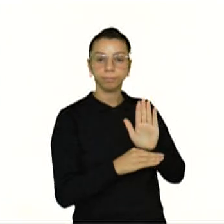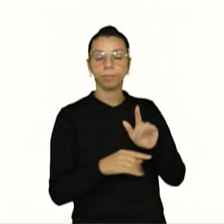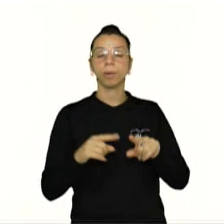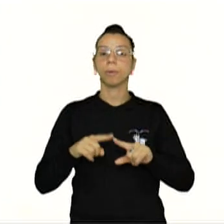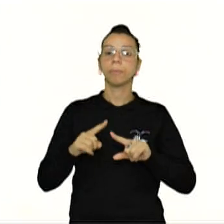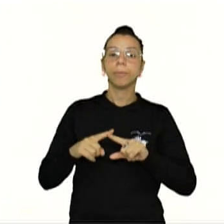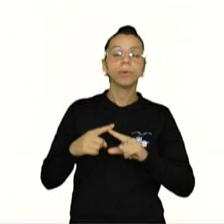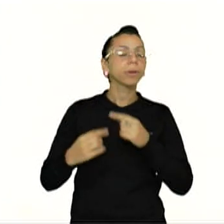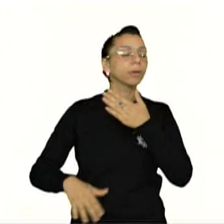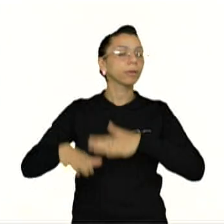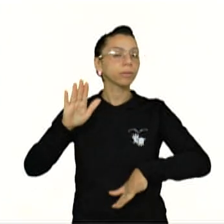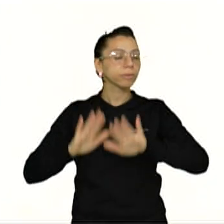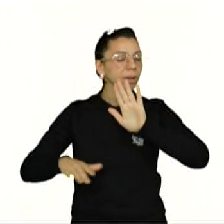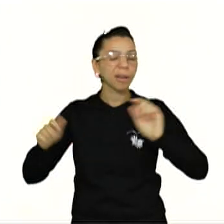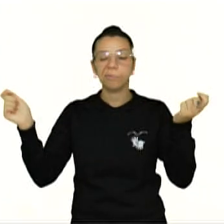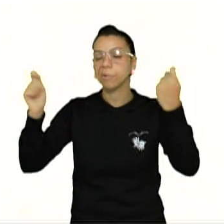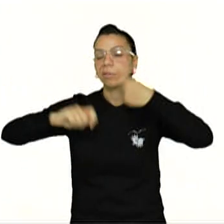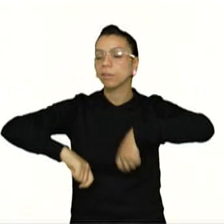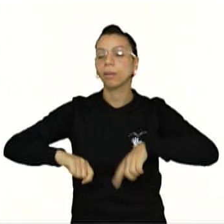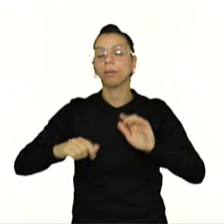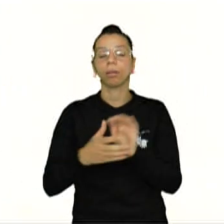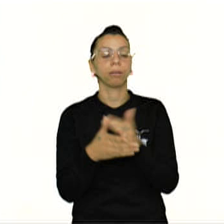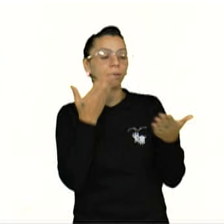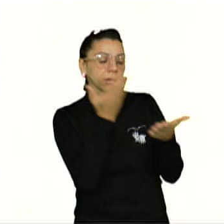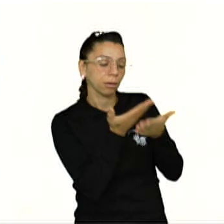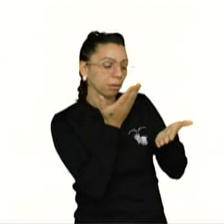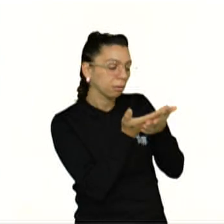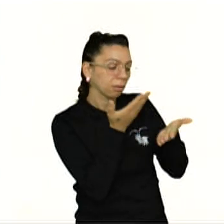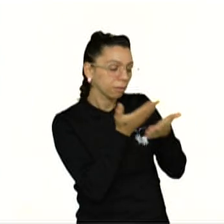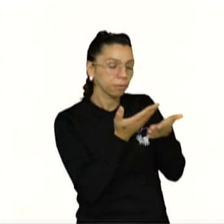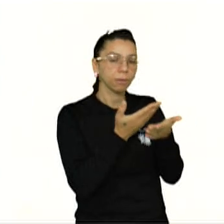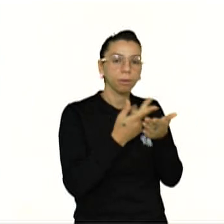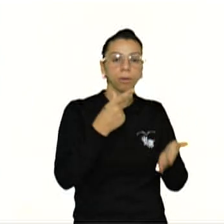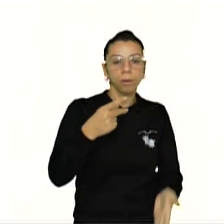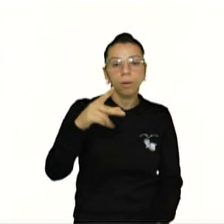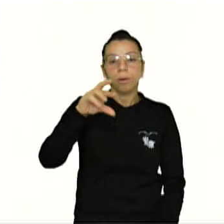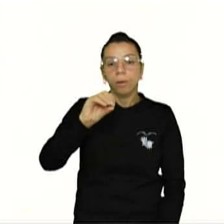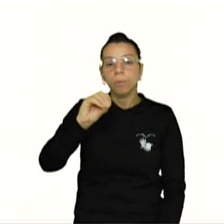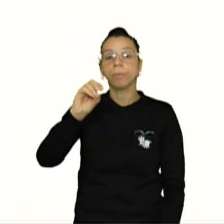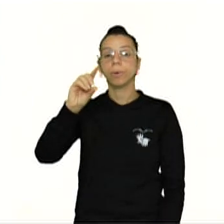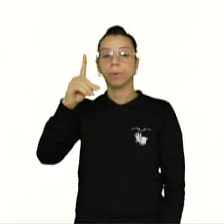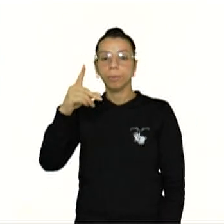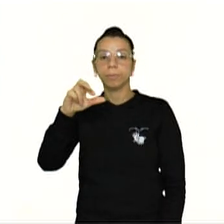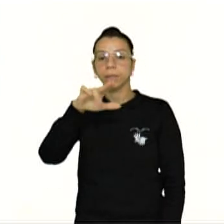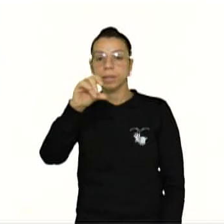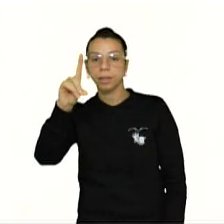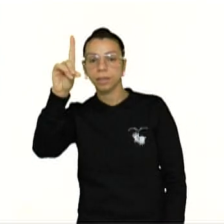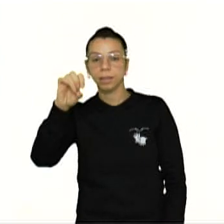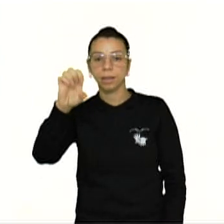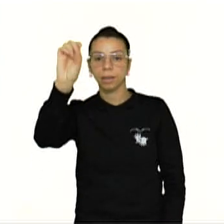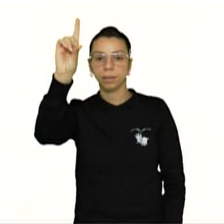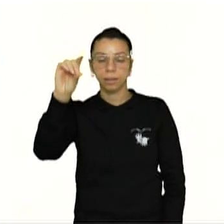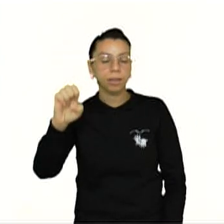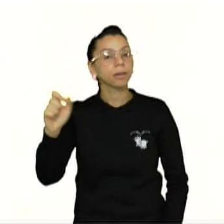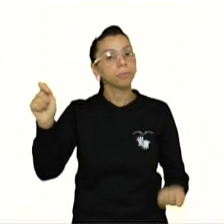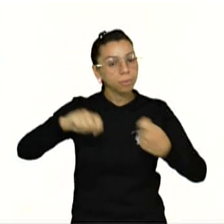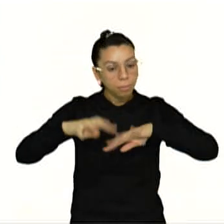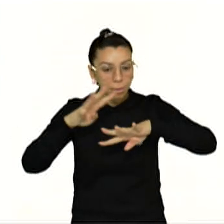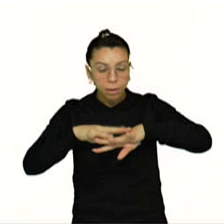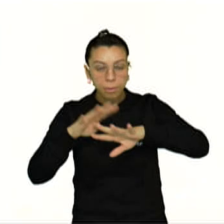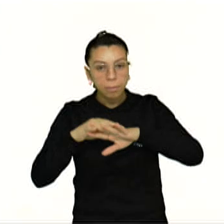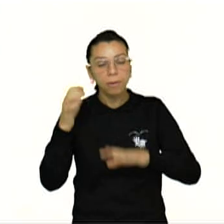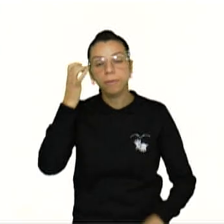acha assim, desnecessário ficar estudando propriedades. Só que as propriedades matemáticas, elas servem